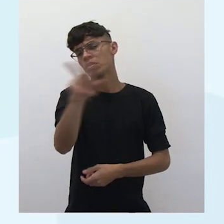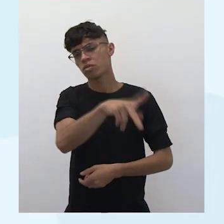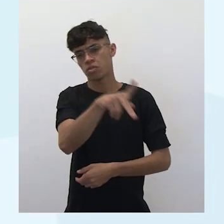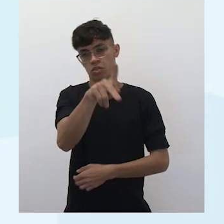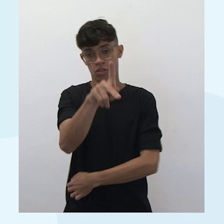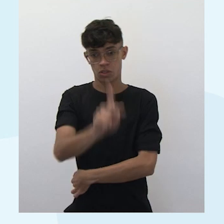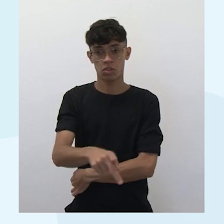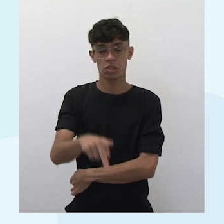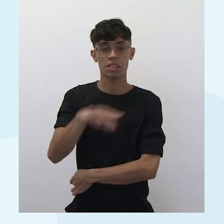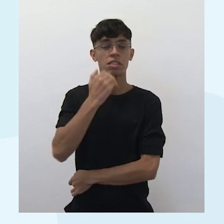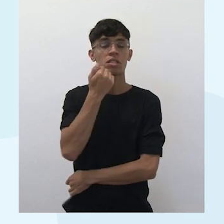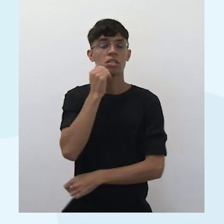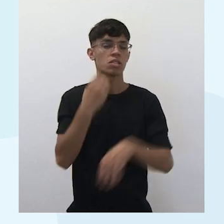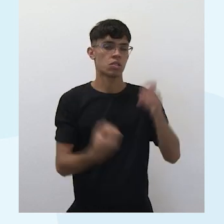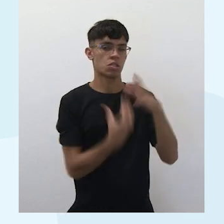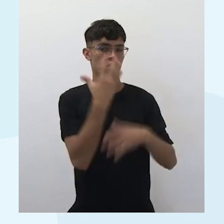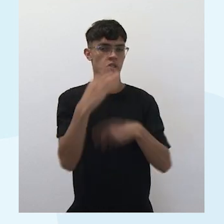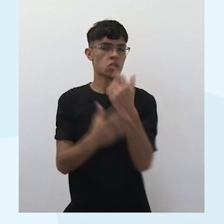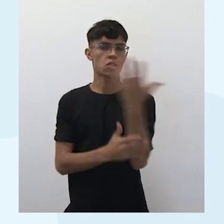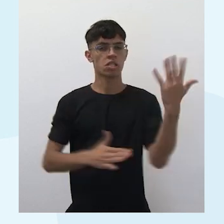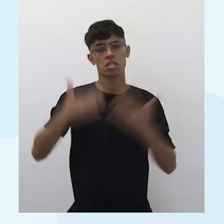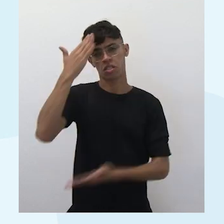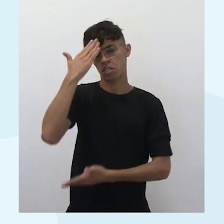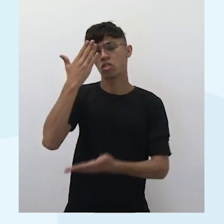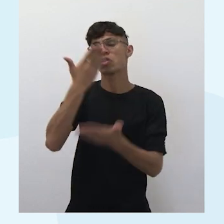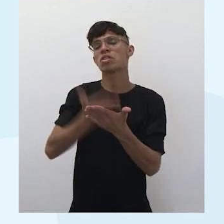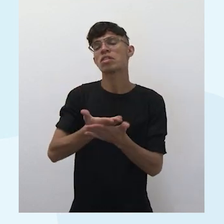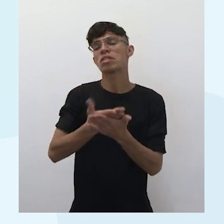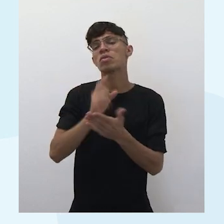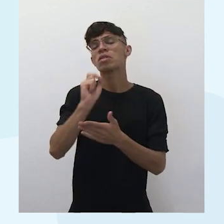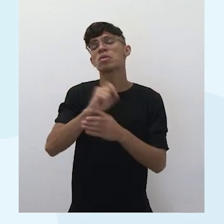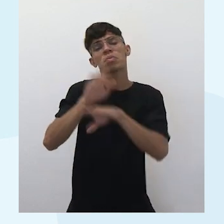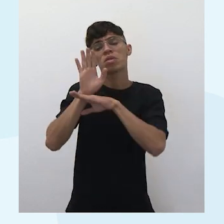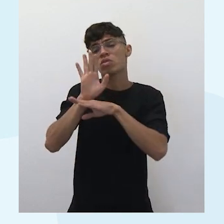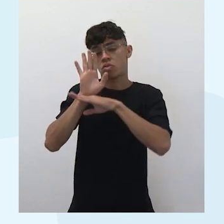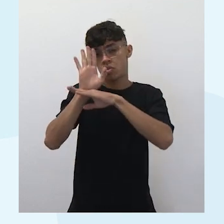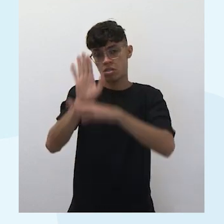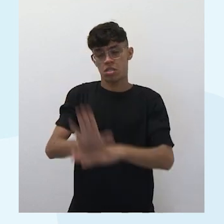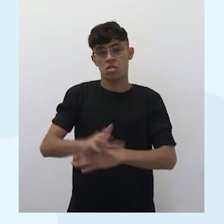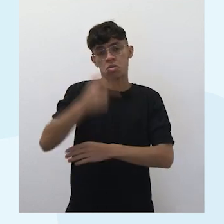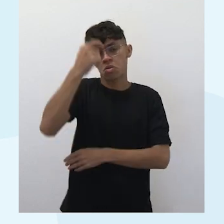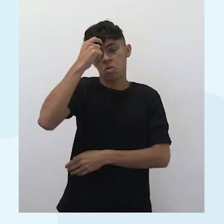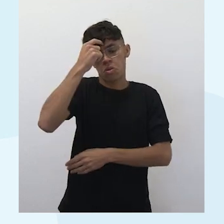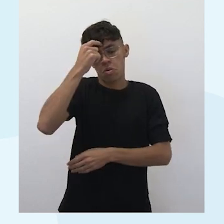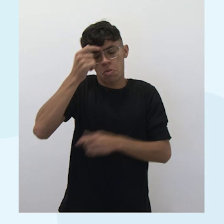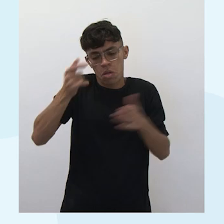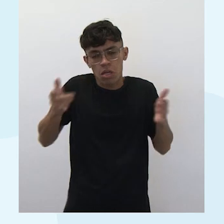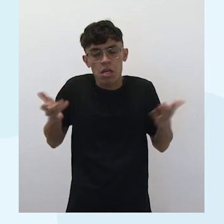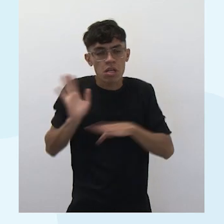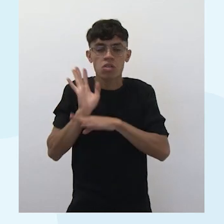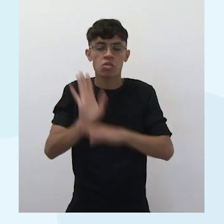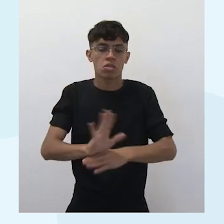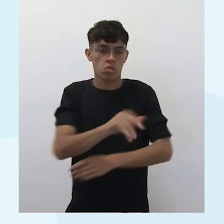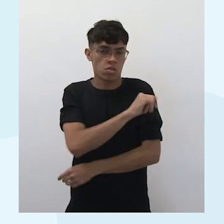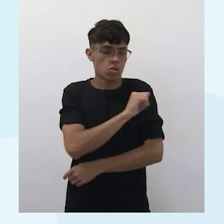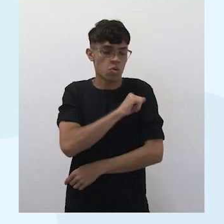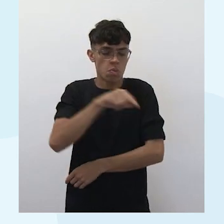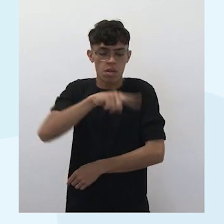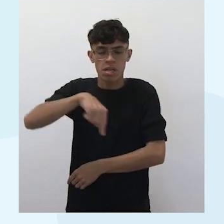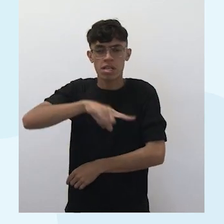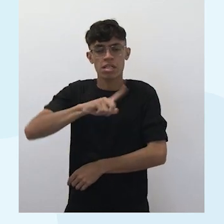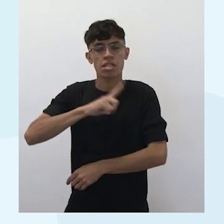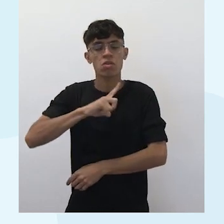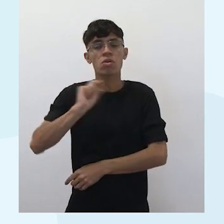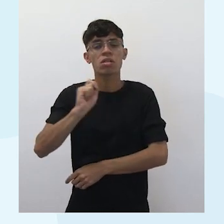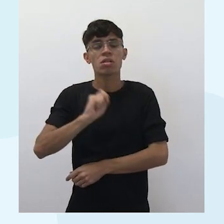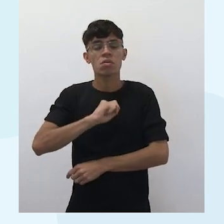né, de Ciências da Natureza, acredita que pode contribuir na conscientização dos seus estudantes para a preservação do meio ambiente? Tempo